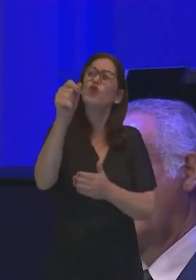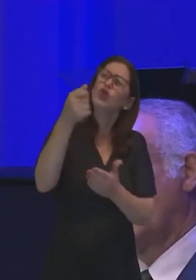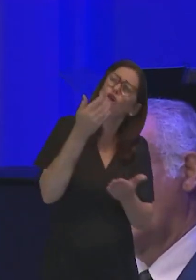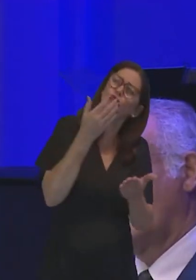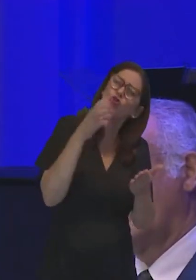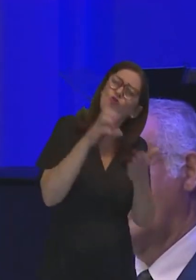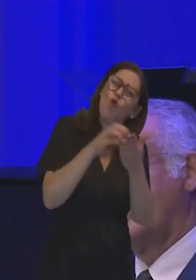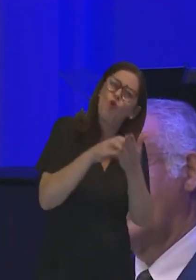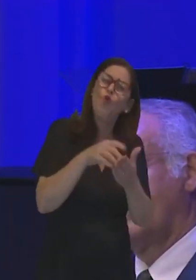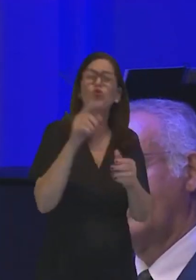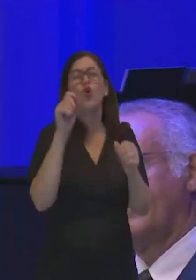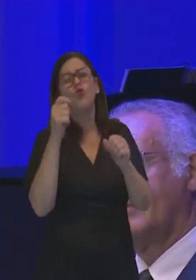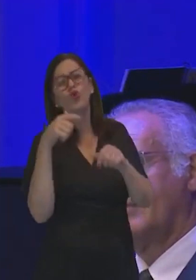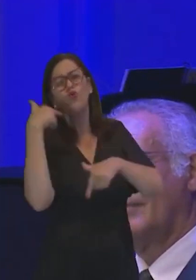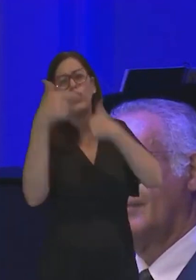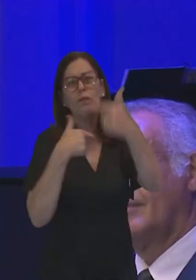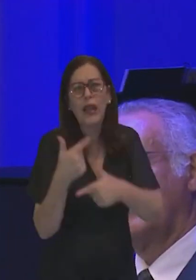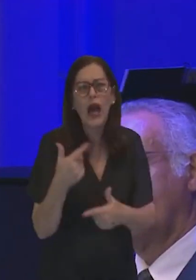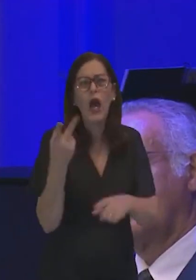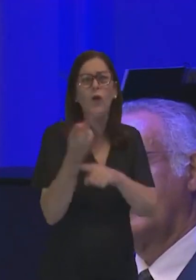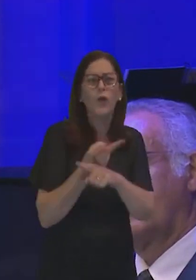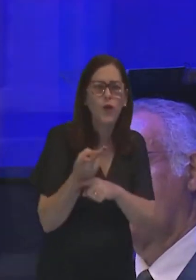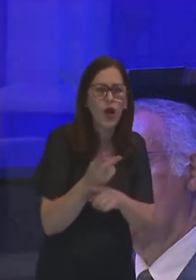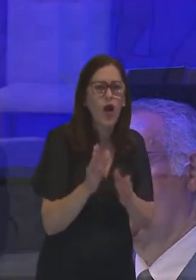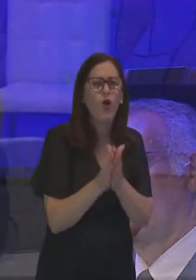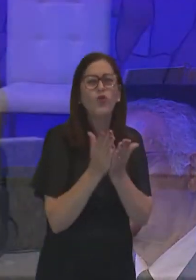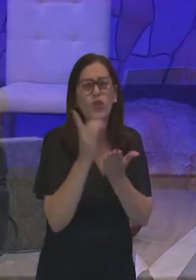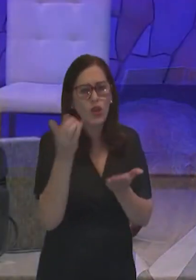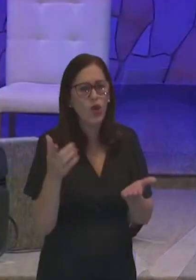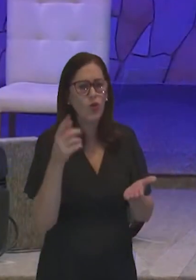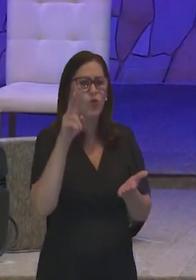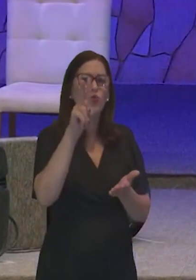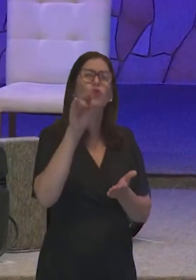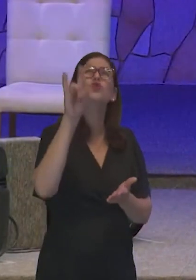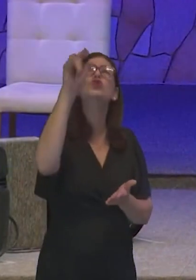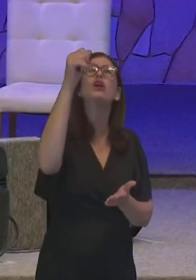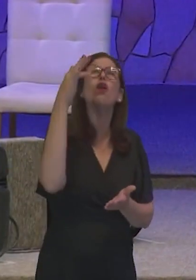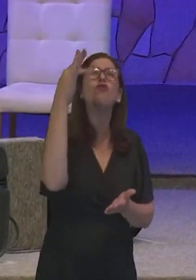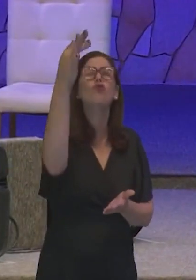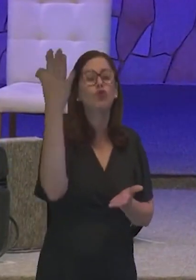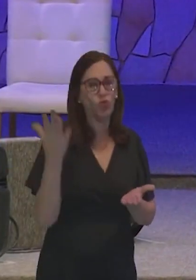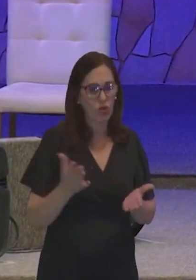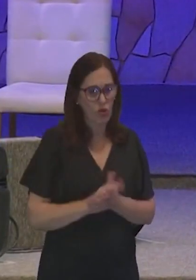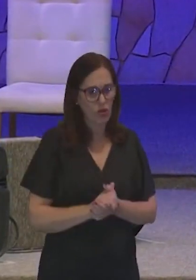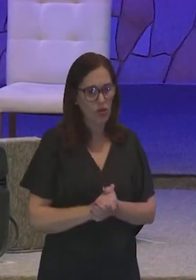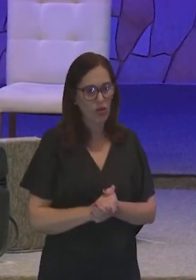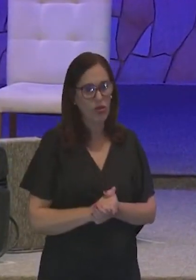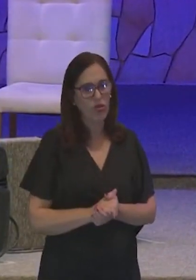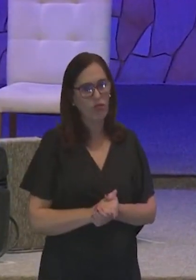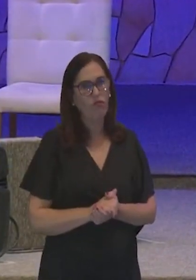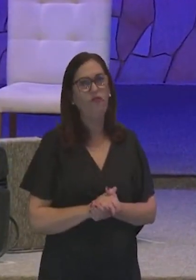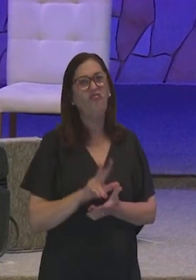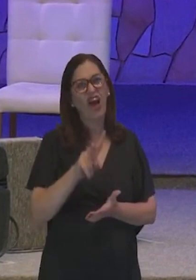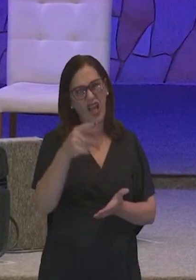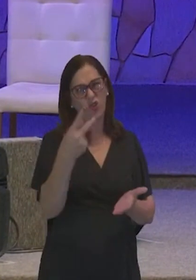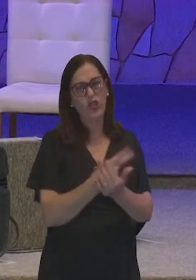fazer aquele concurso, um dia eu vou procurar alguém para conversar, um dia isso vai